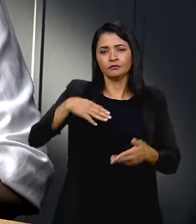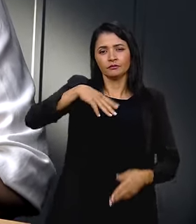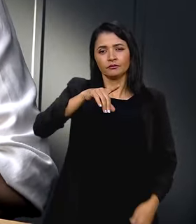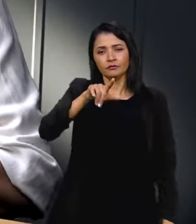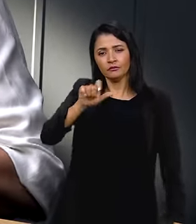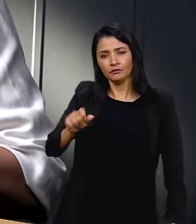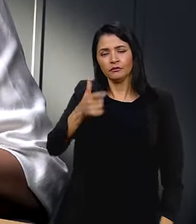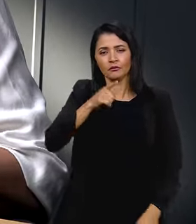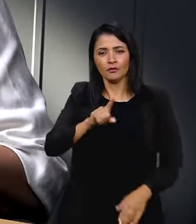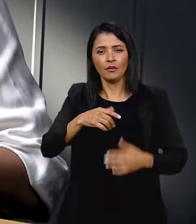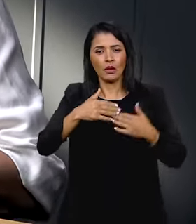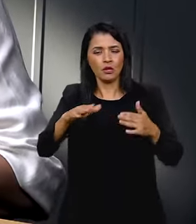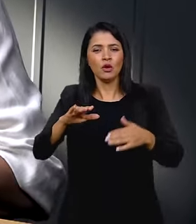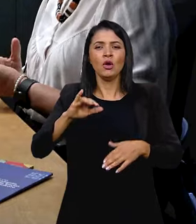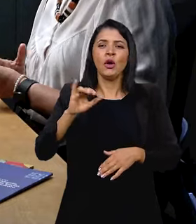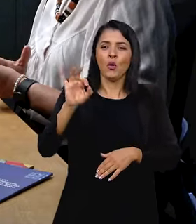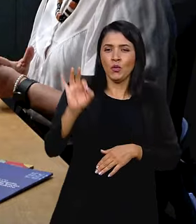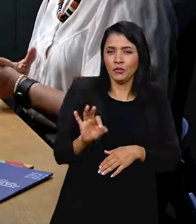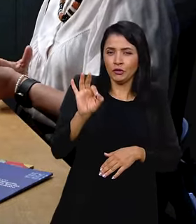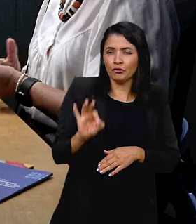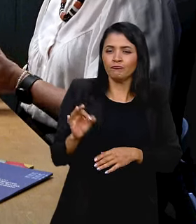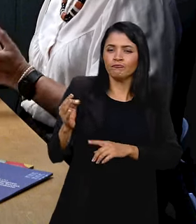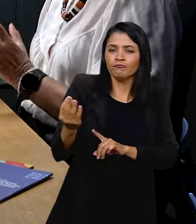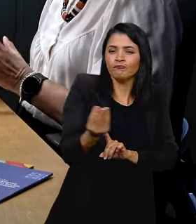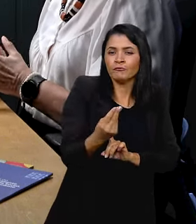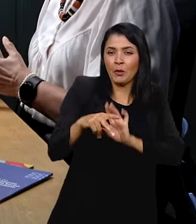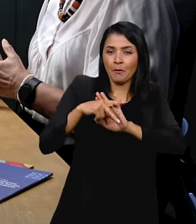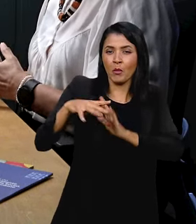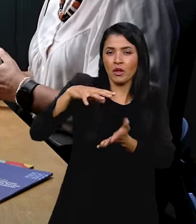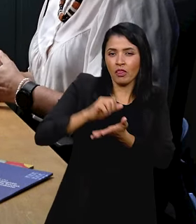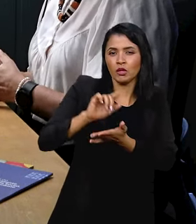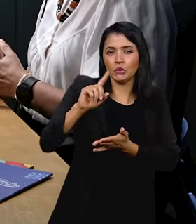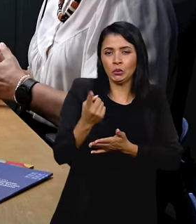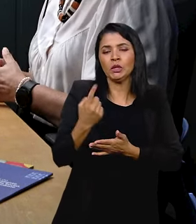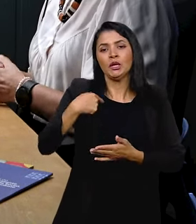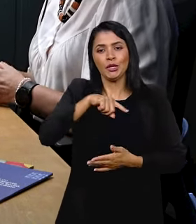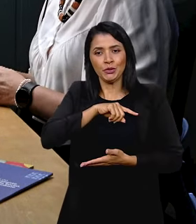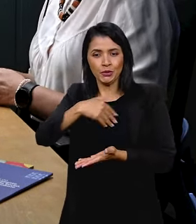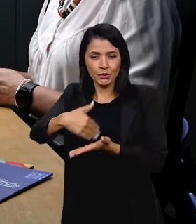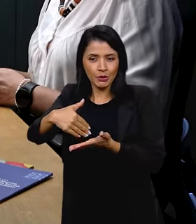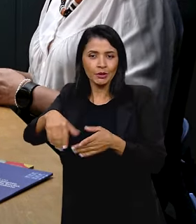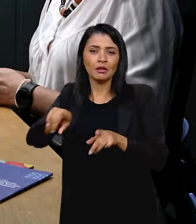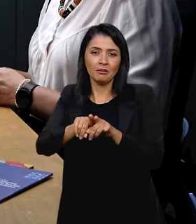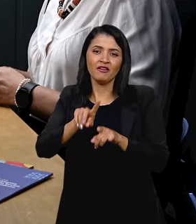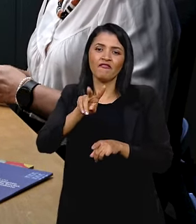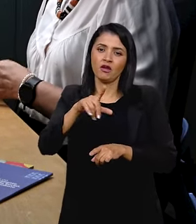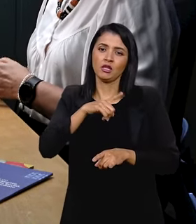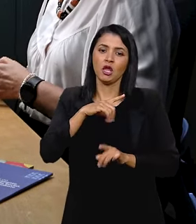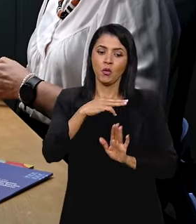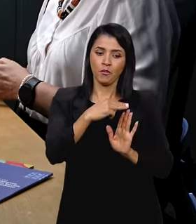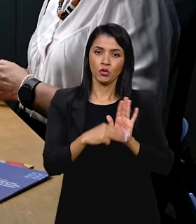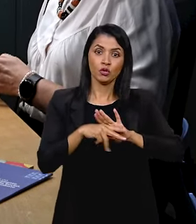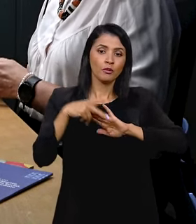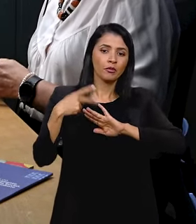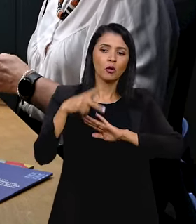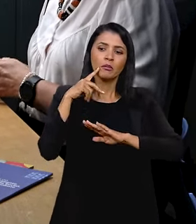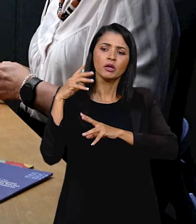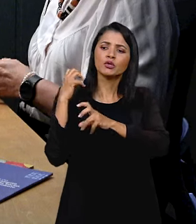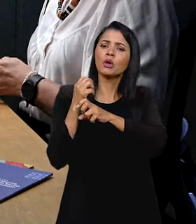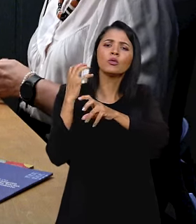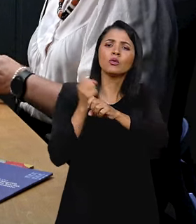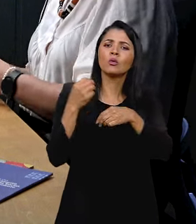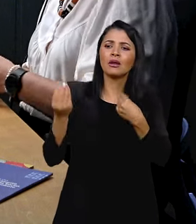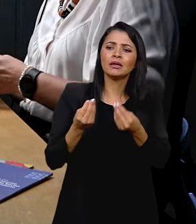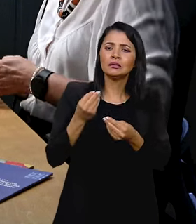lançou o índice de vulnerabilidade do cadastro único e a gente da nossa secretaria também em breve vai ter uma metodologia para